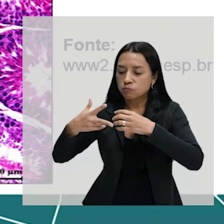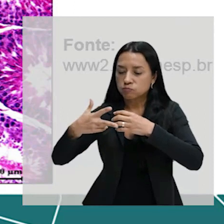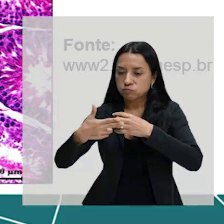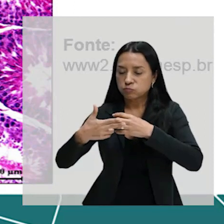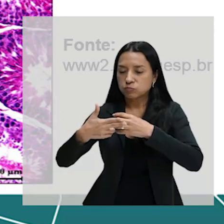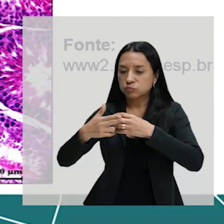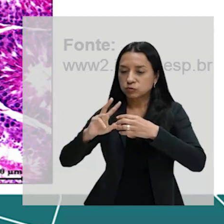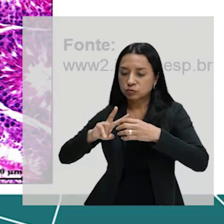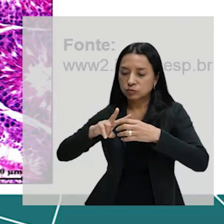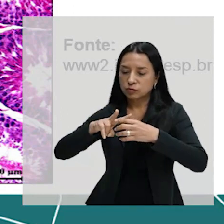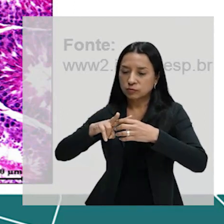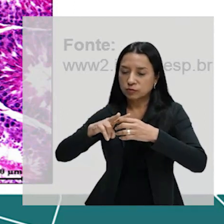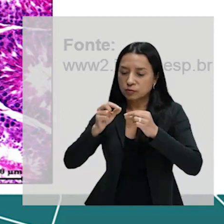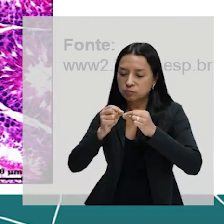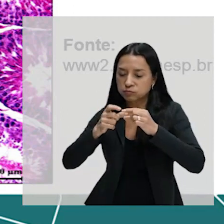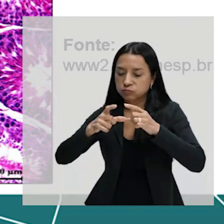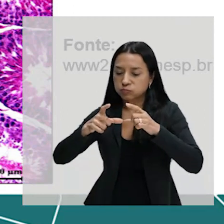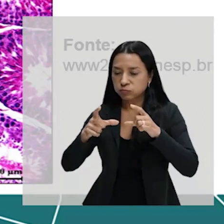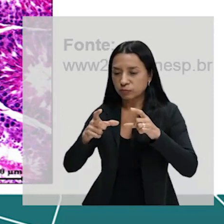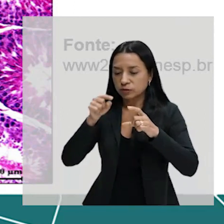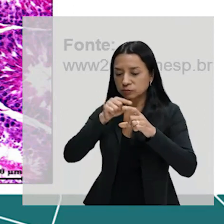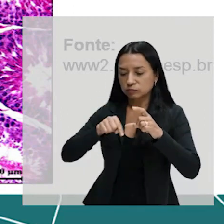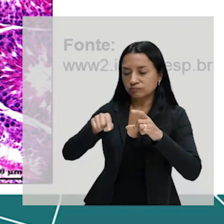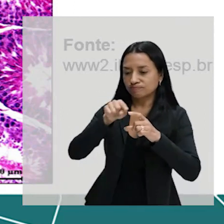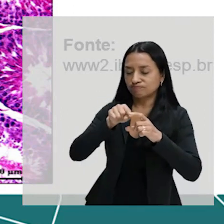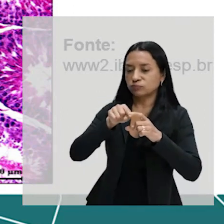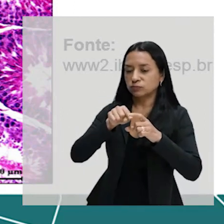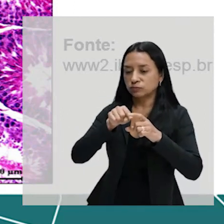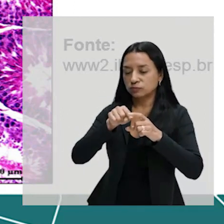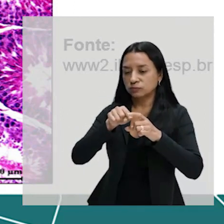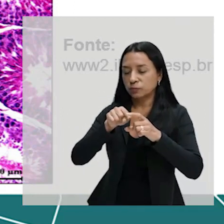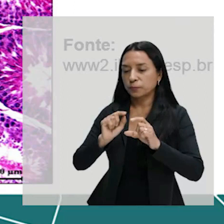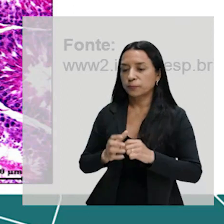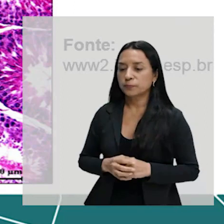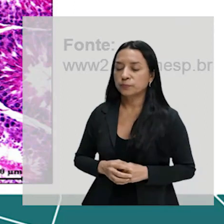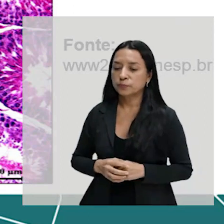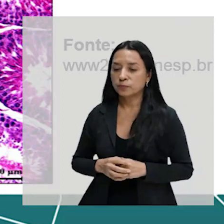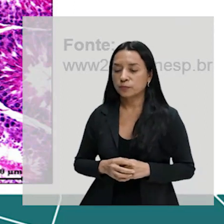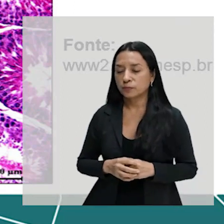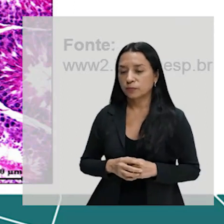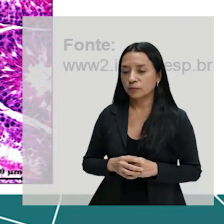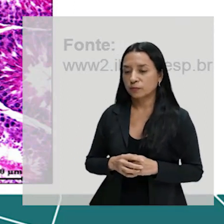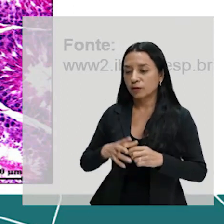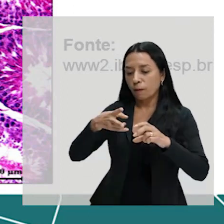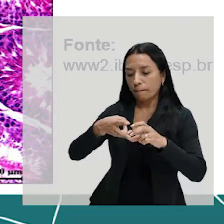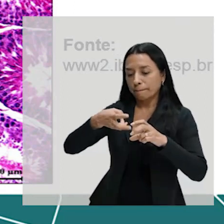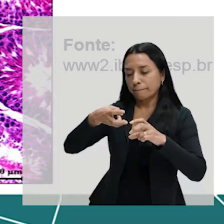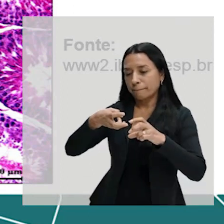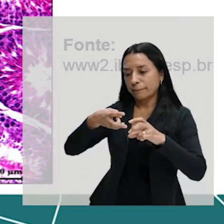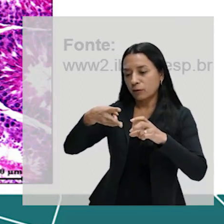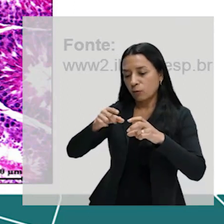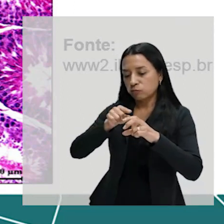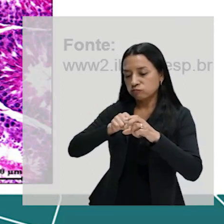tô vendo um corte onde eu vou analisar os tecidos ali presente naquela Então eu peguei um corte histológico